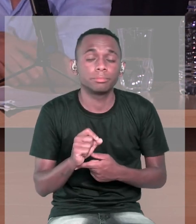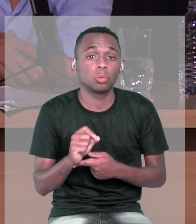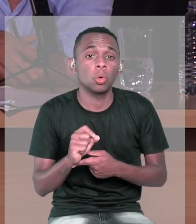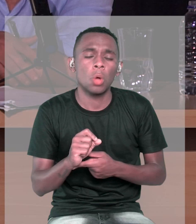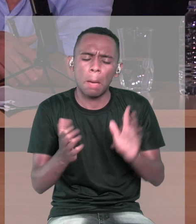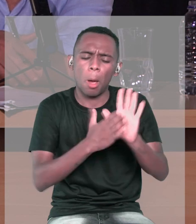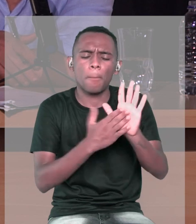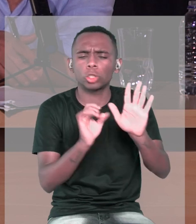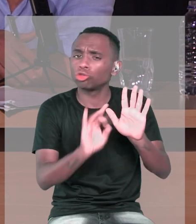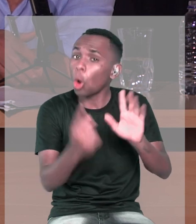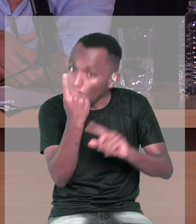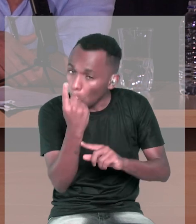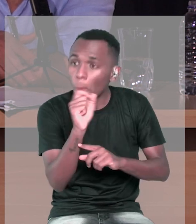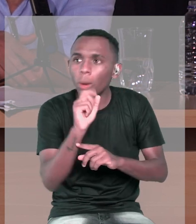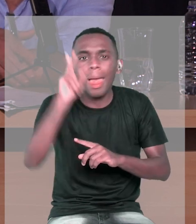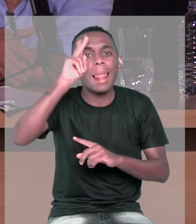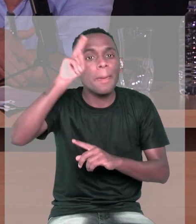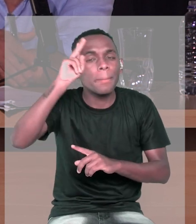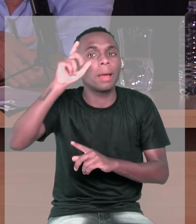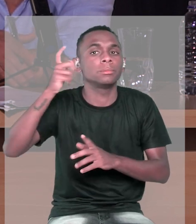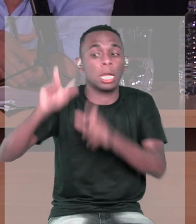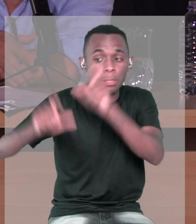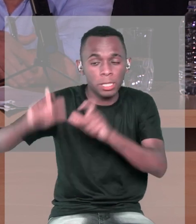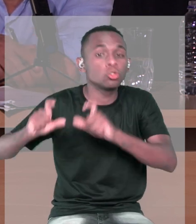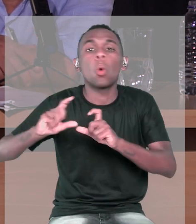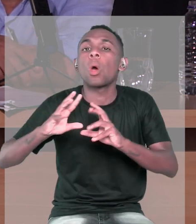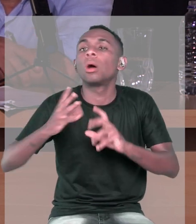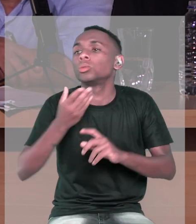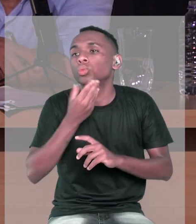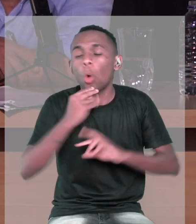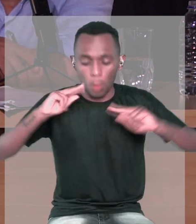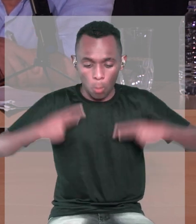só proposta, é de lembrar que o homem habita a Terra.